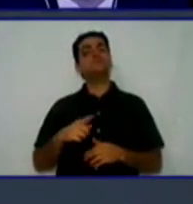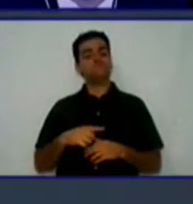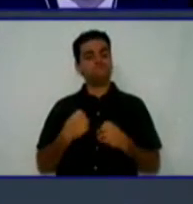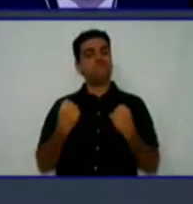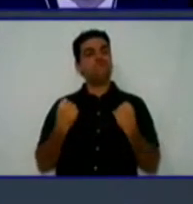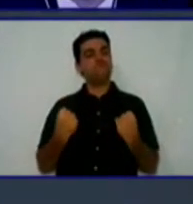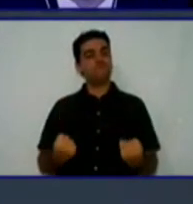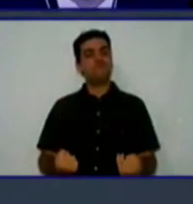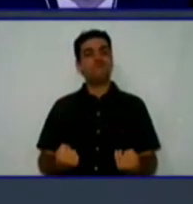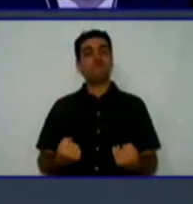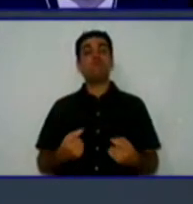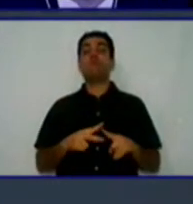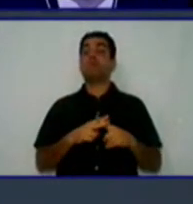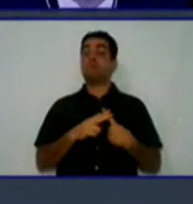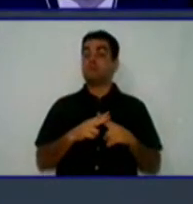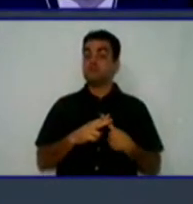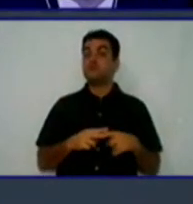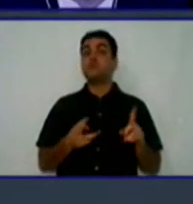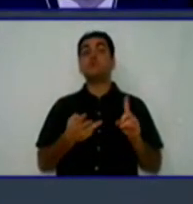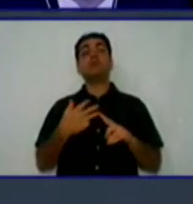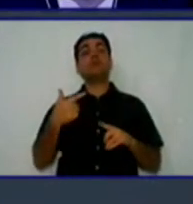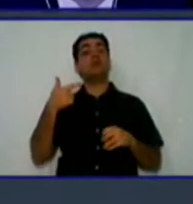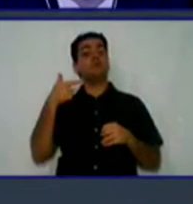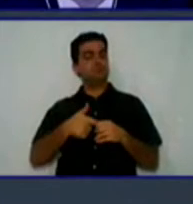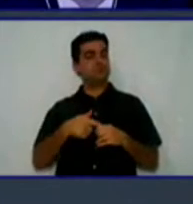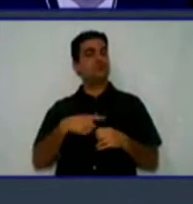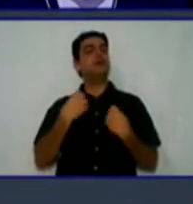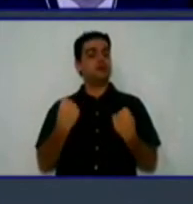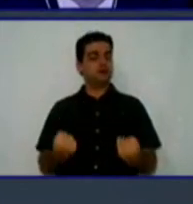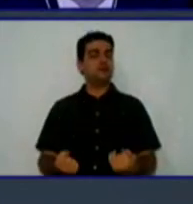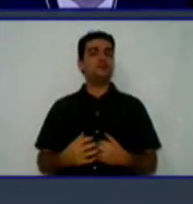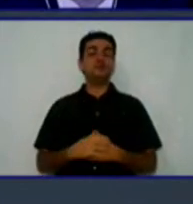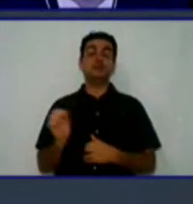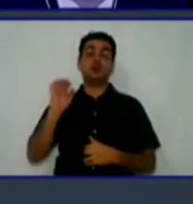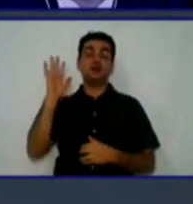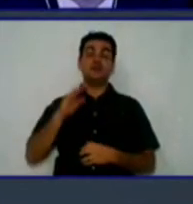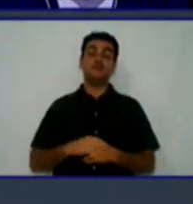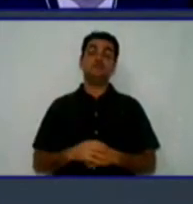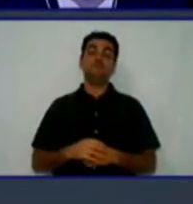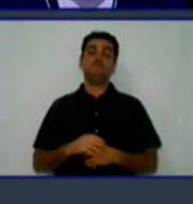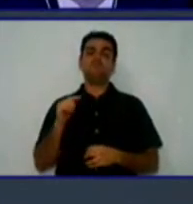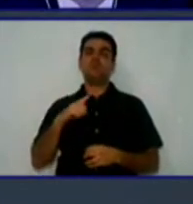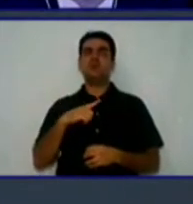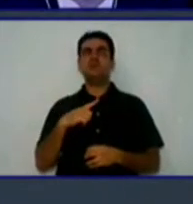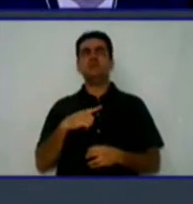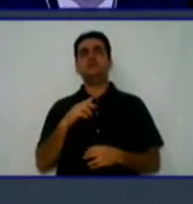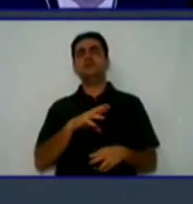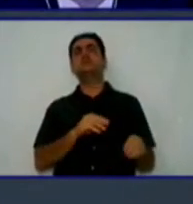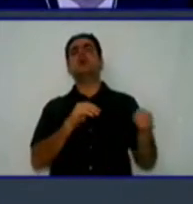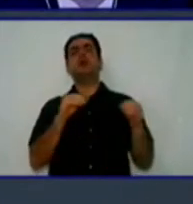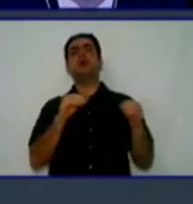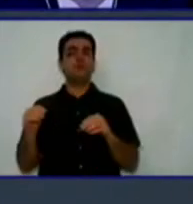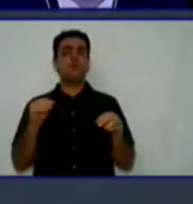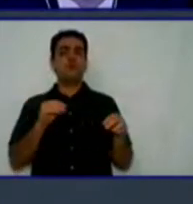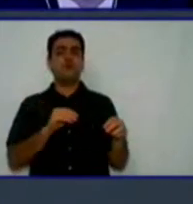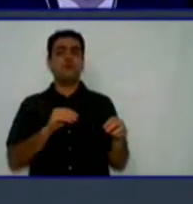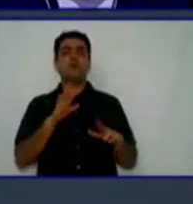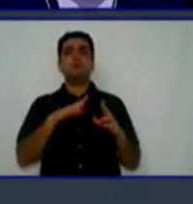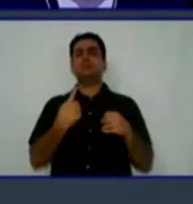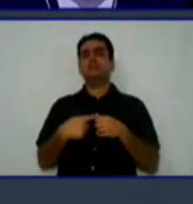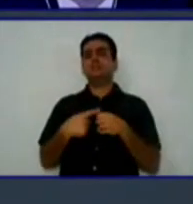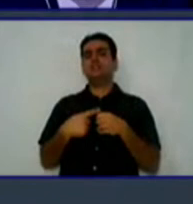alto as manutenções e os abastecimentos. Na espécie, constatou-se que houve deslocamentos entre as